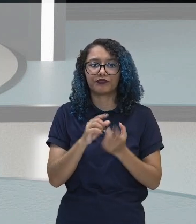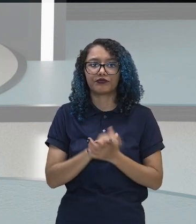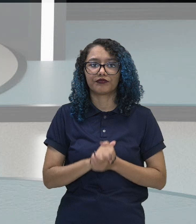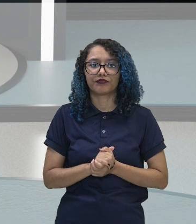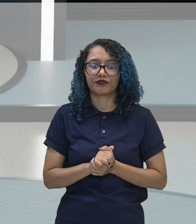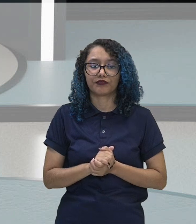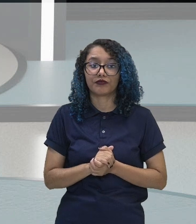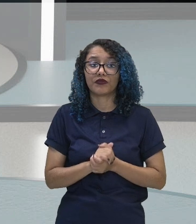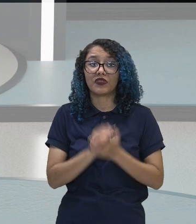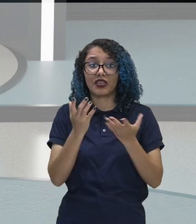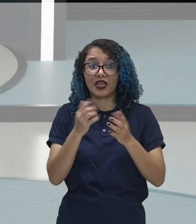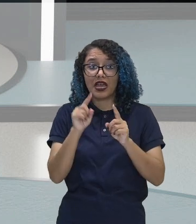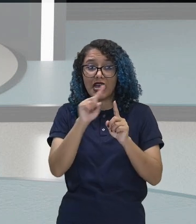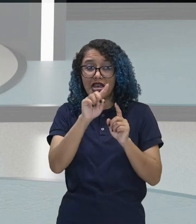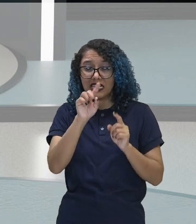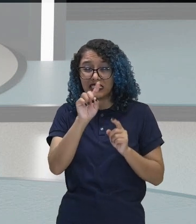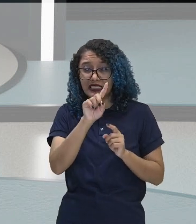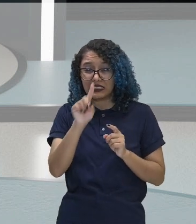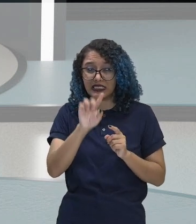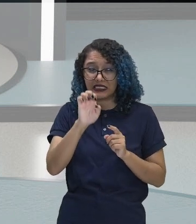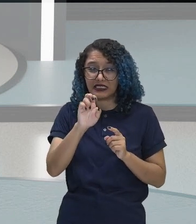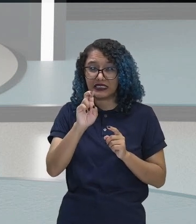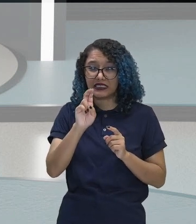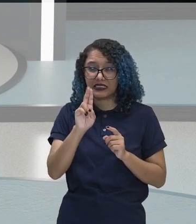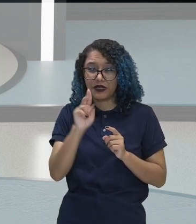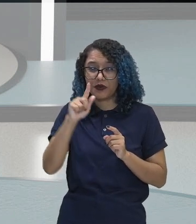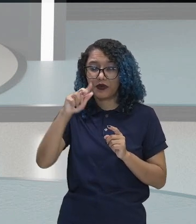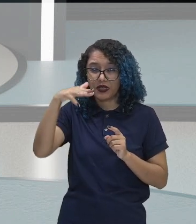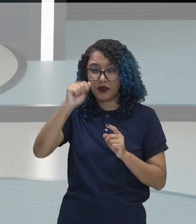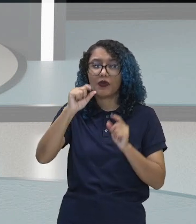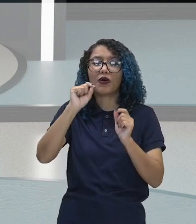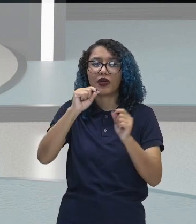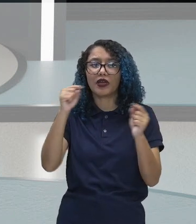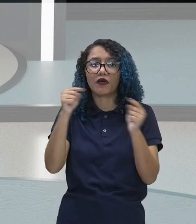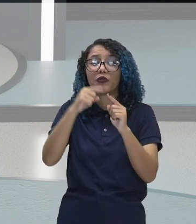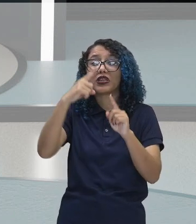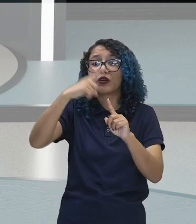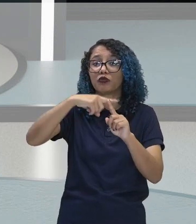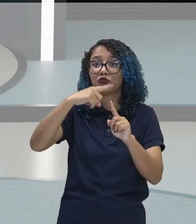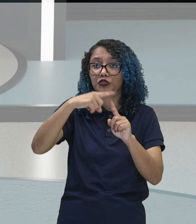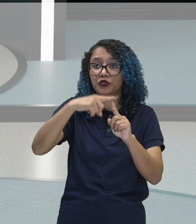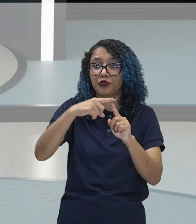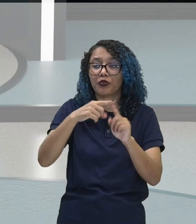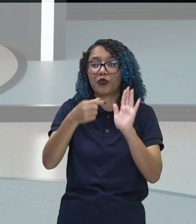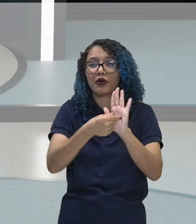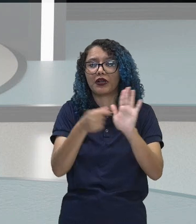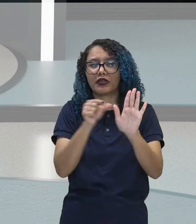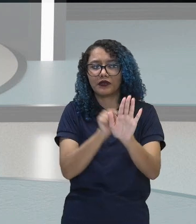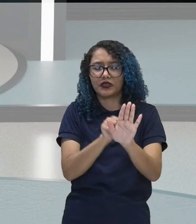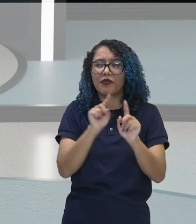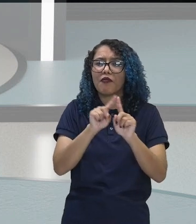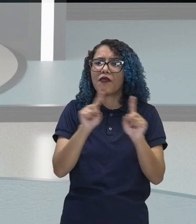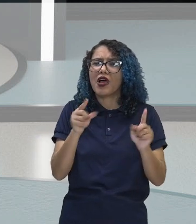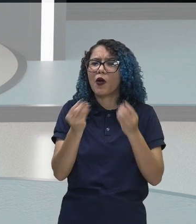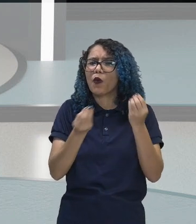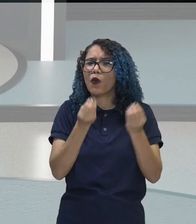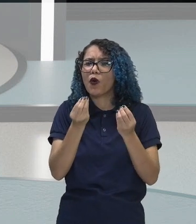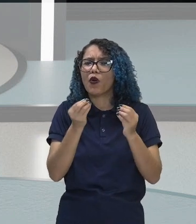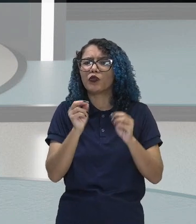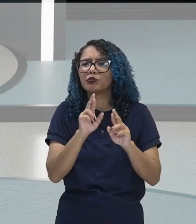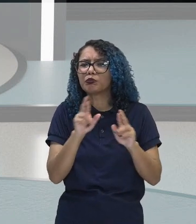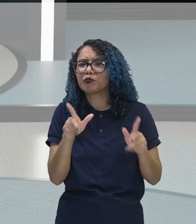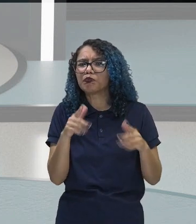de elipse. O zeugma é considerado um tipo de elipse. Vamos ver em que sentido. A